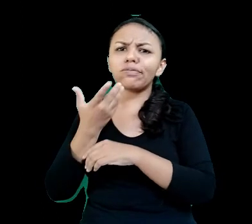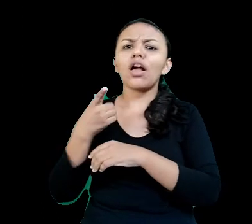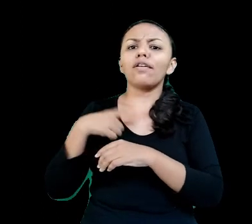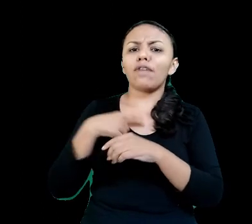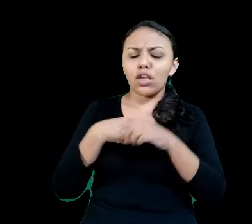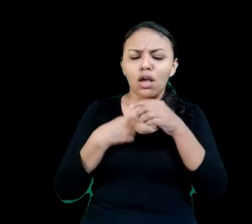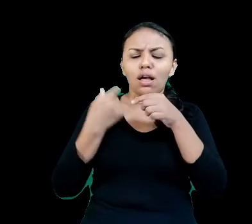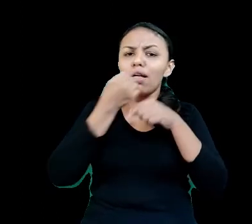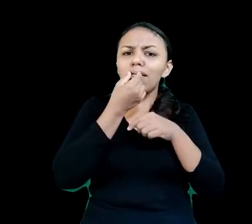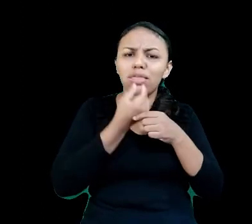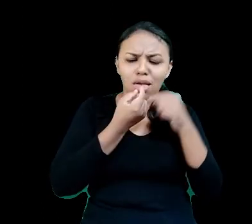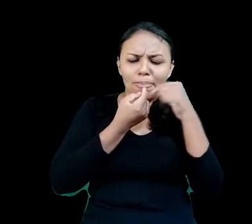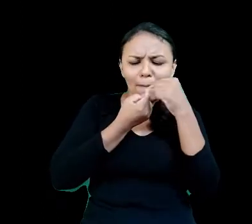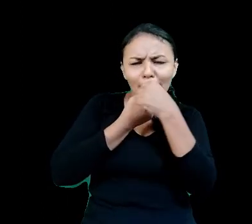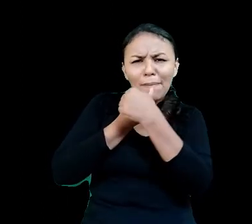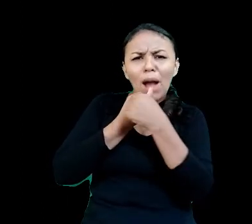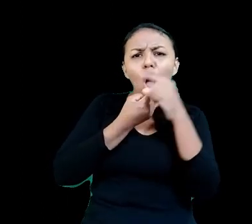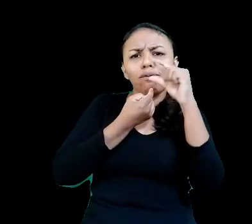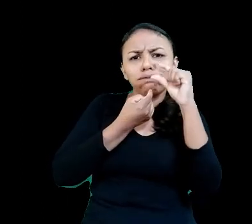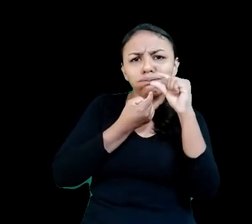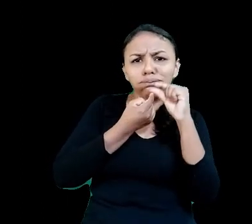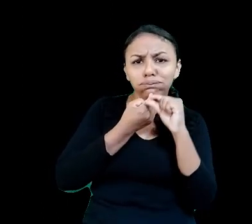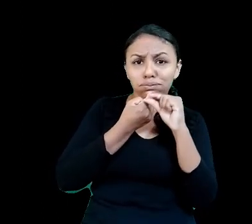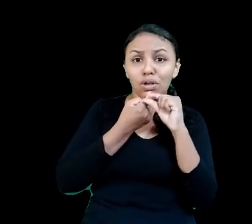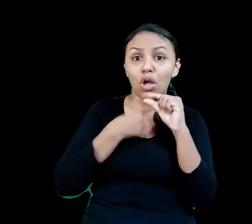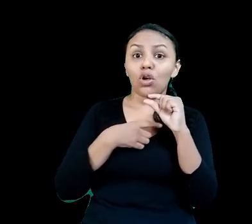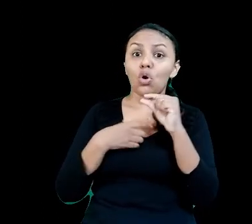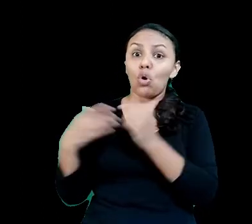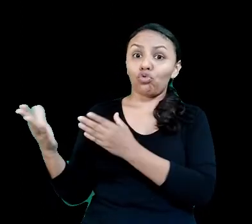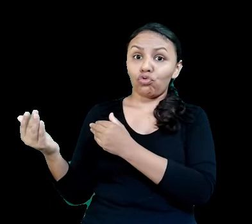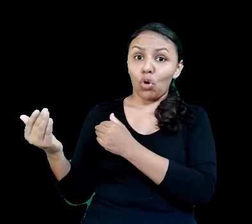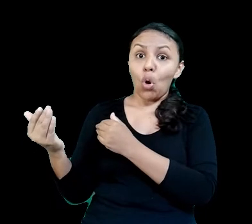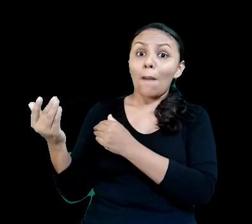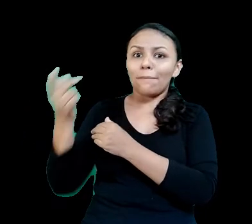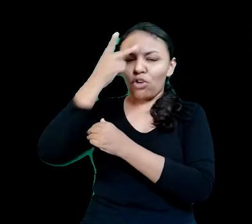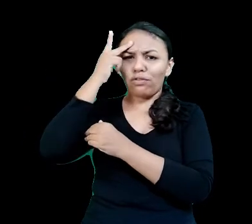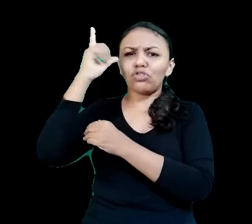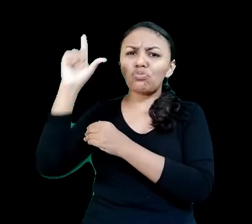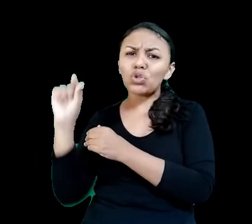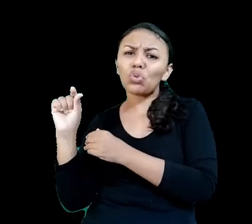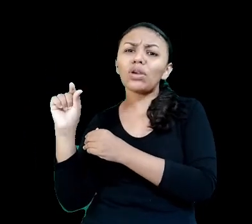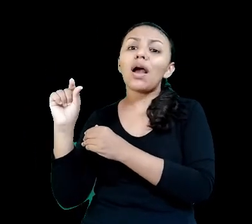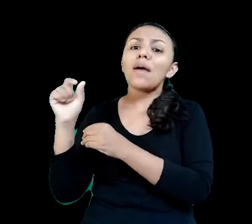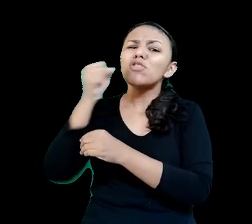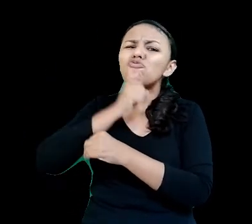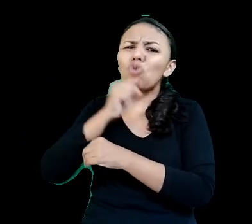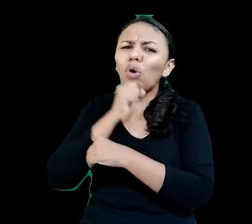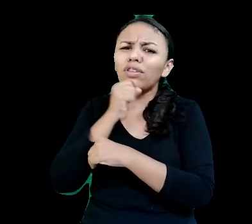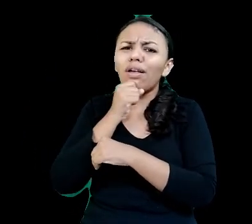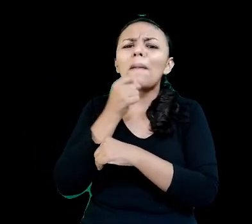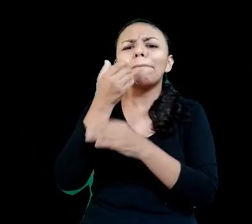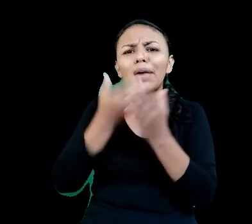botões gustativos por papila no jovem para 100 botões gustativos no idoso. Ou seja, o idoso ele